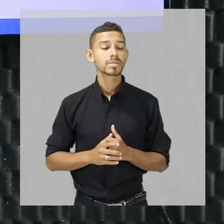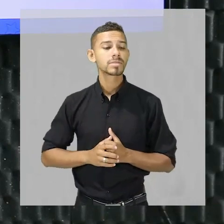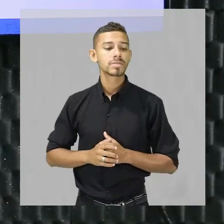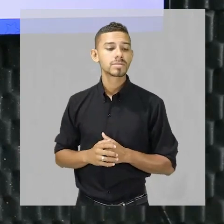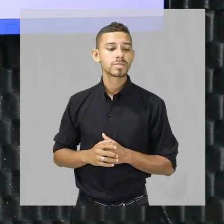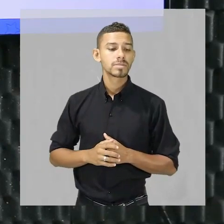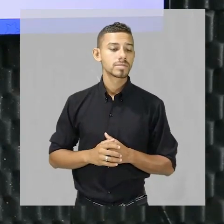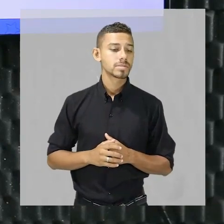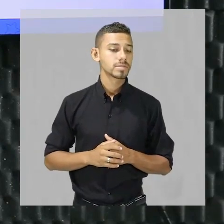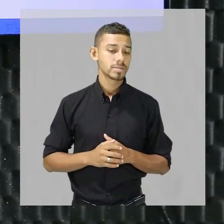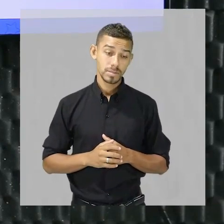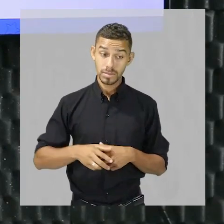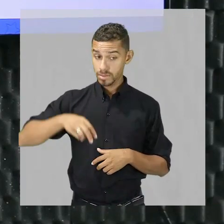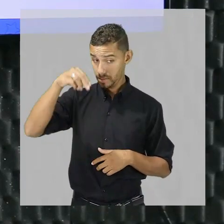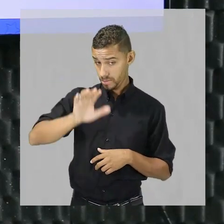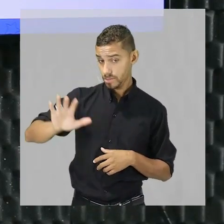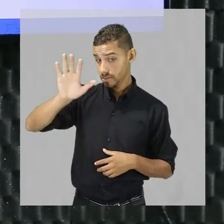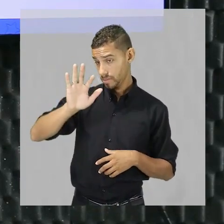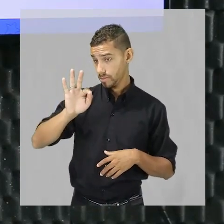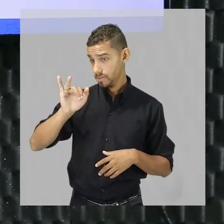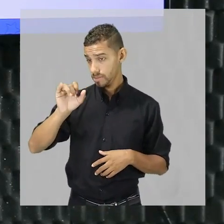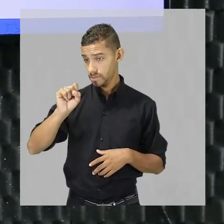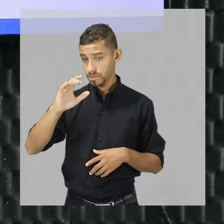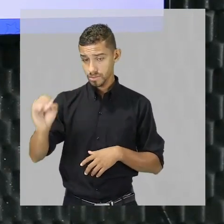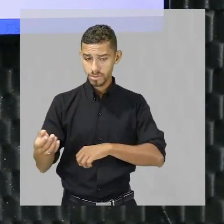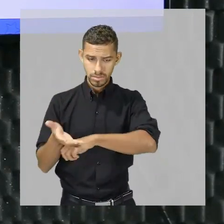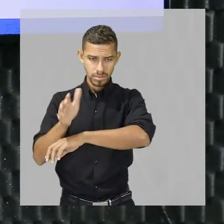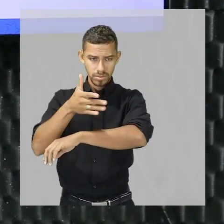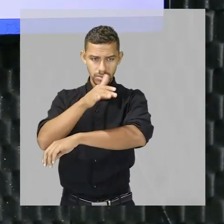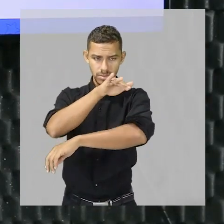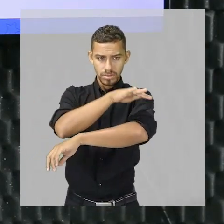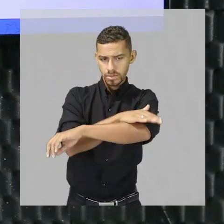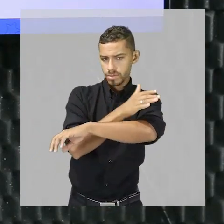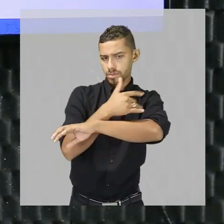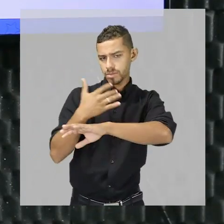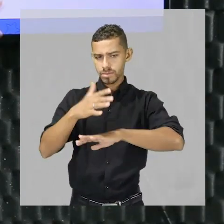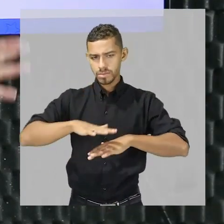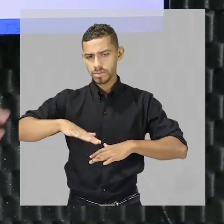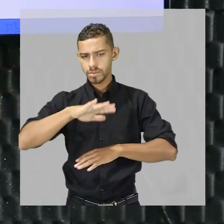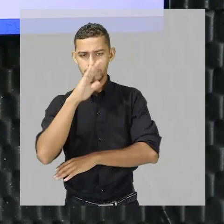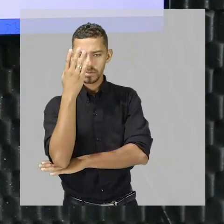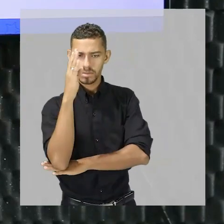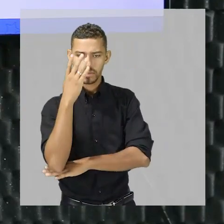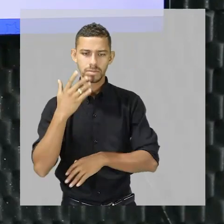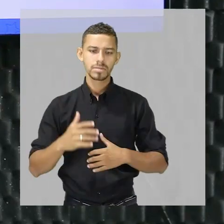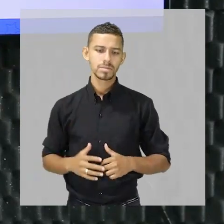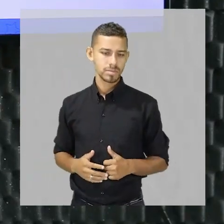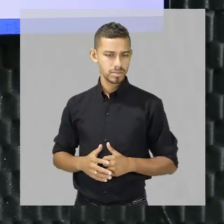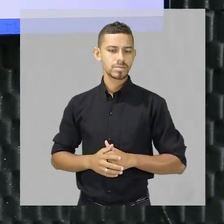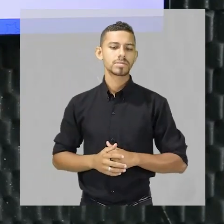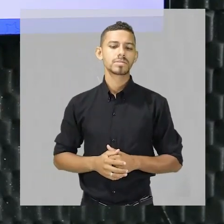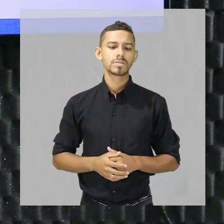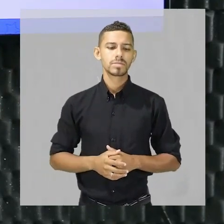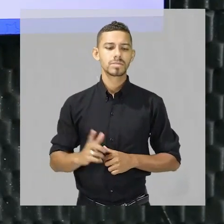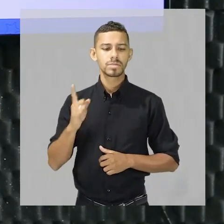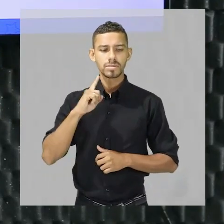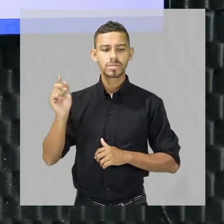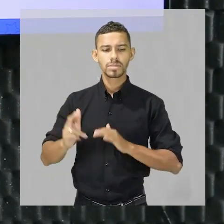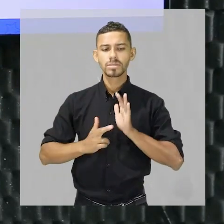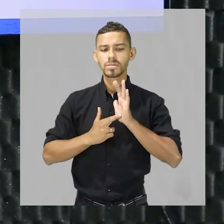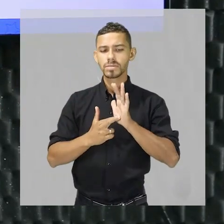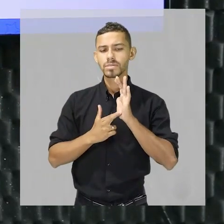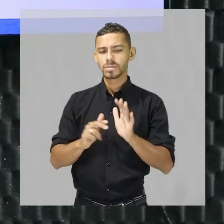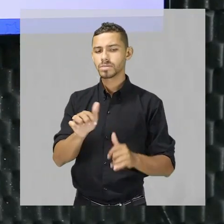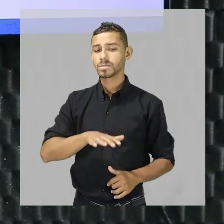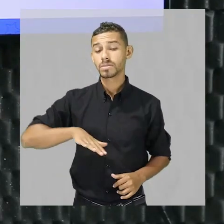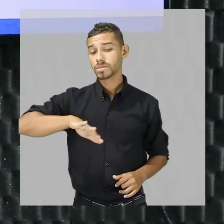C. É um mapa físico. Já te falei, mapa físico ele vai evidenciar características do ambiente, né? Aí o que ele diz?